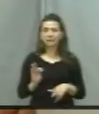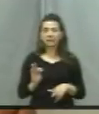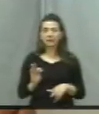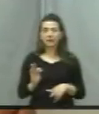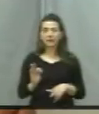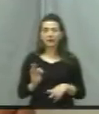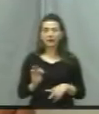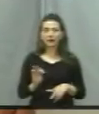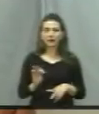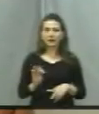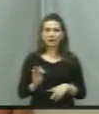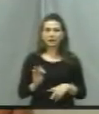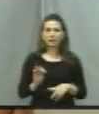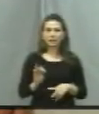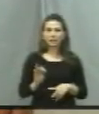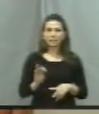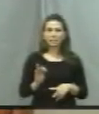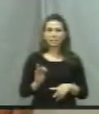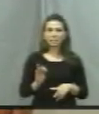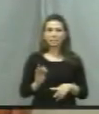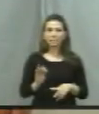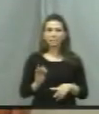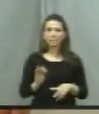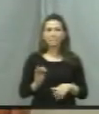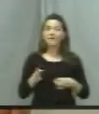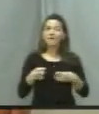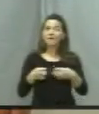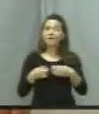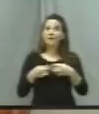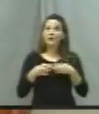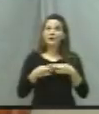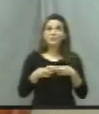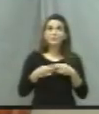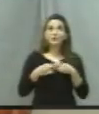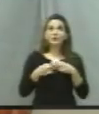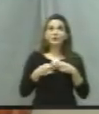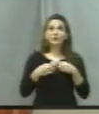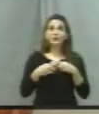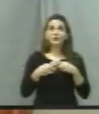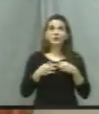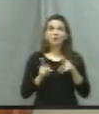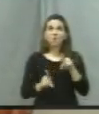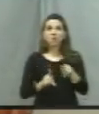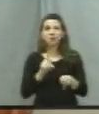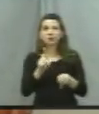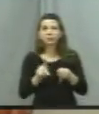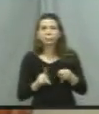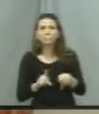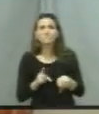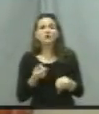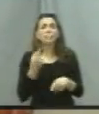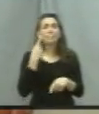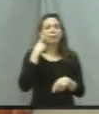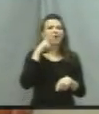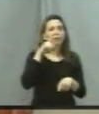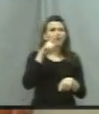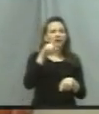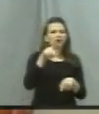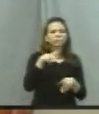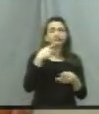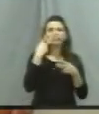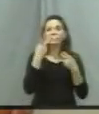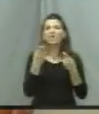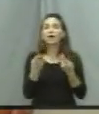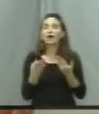falado para a população ir quando foi vendido a rua da Cutrale, quando